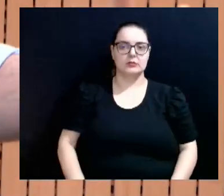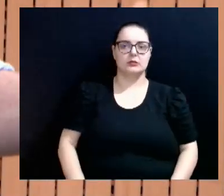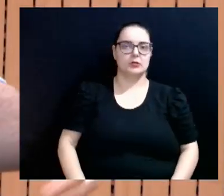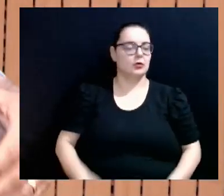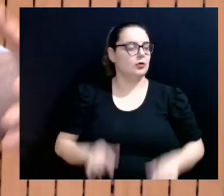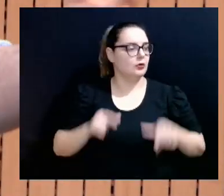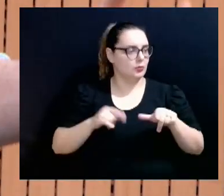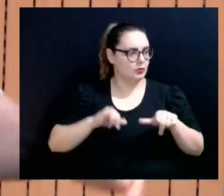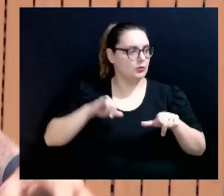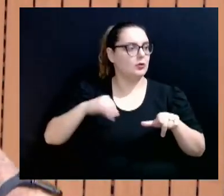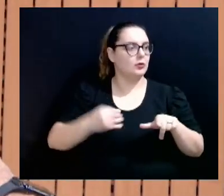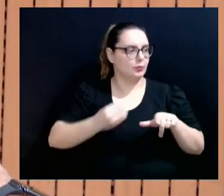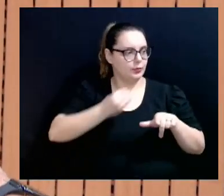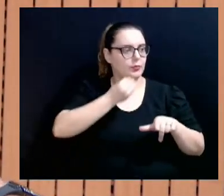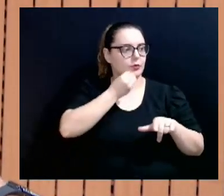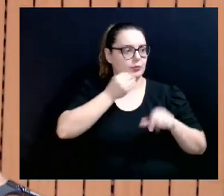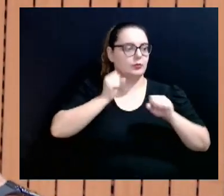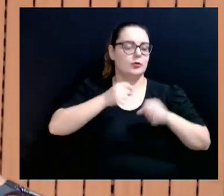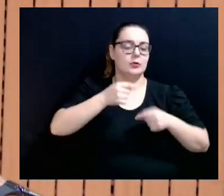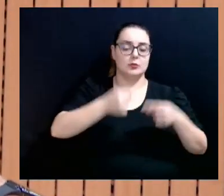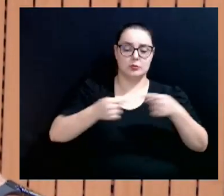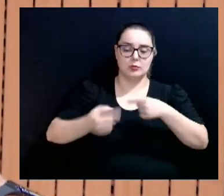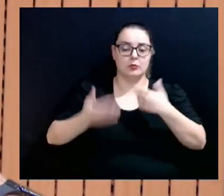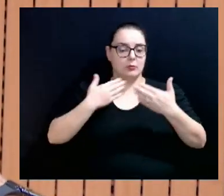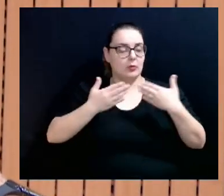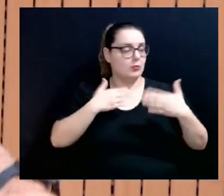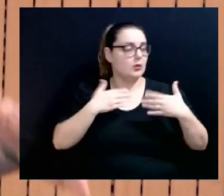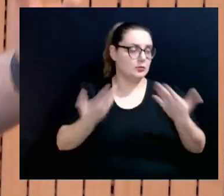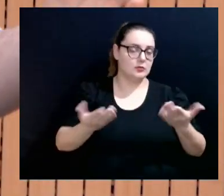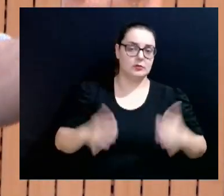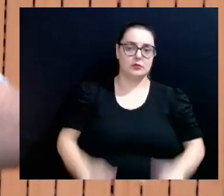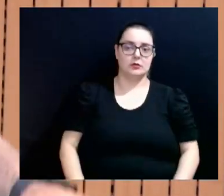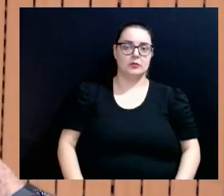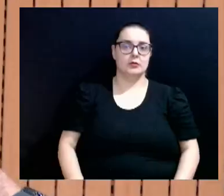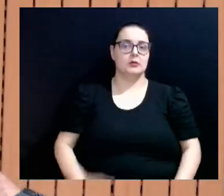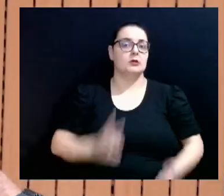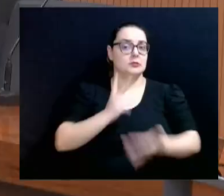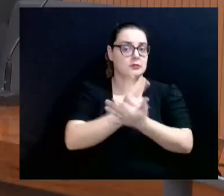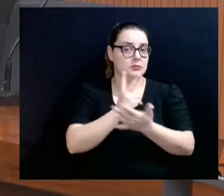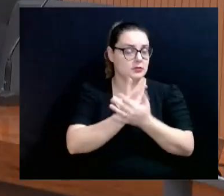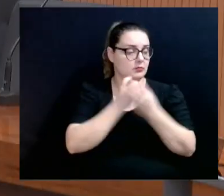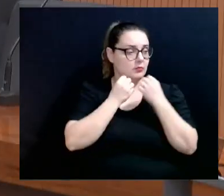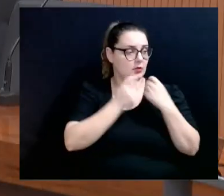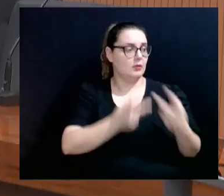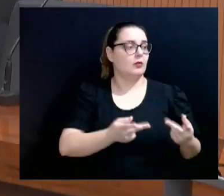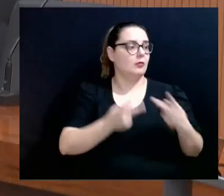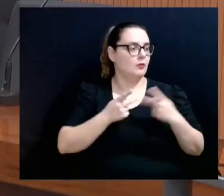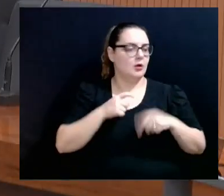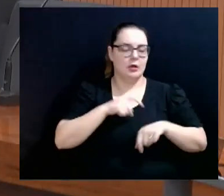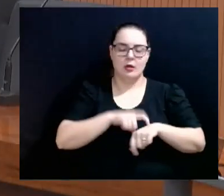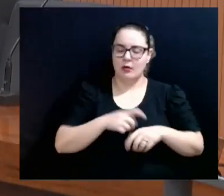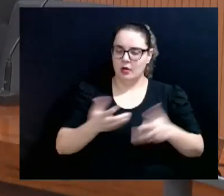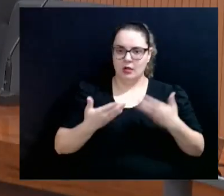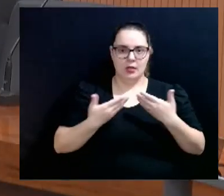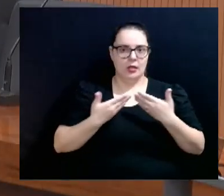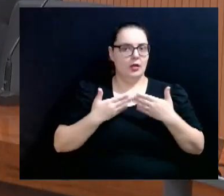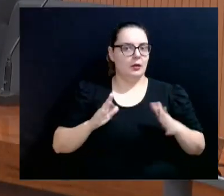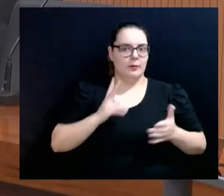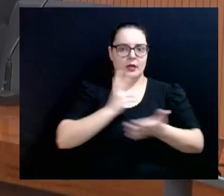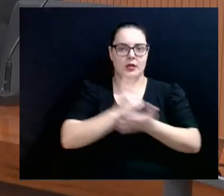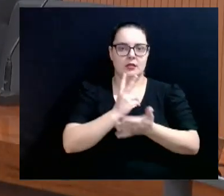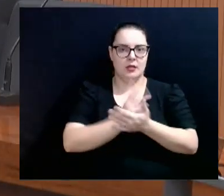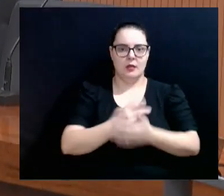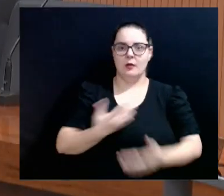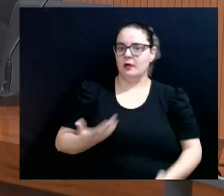gente possa debater, discutir, enfim. Sejam bem-vindos a hora que quiserem, as portas estão sempre abertas. O Igor, que